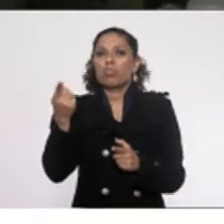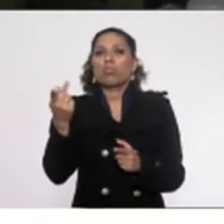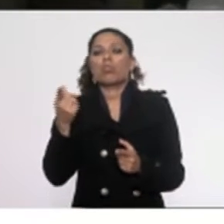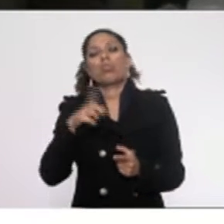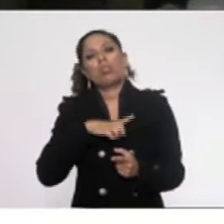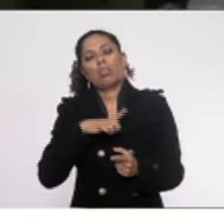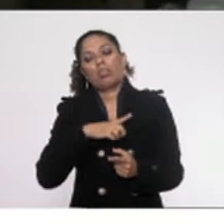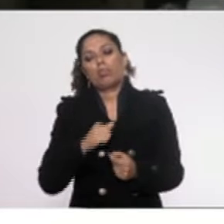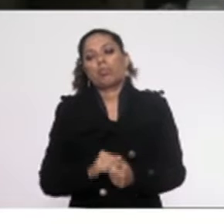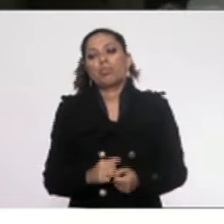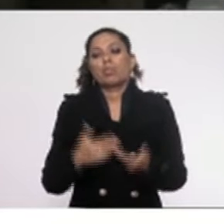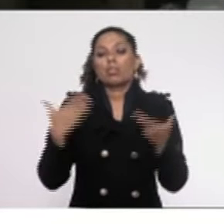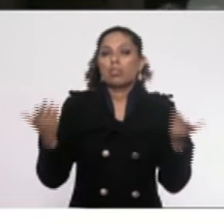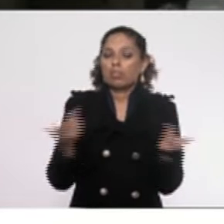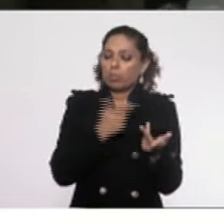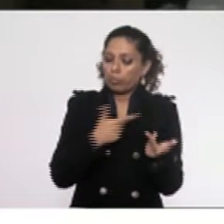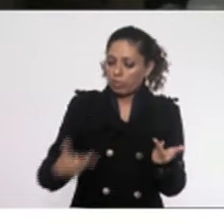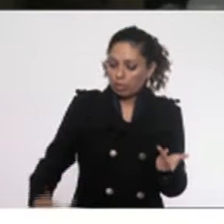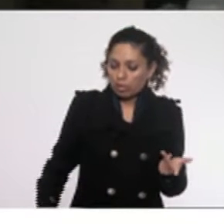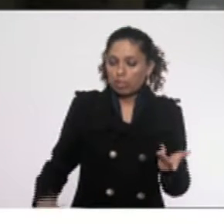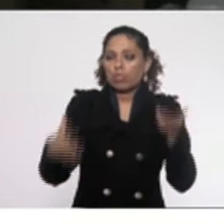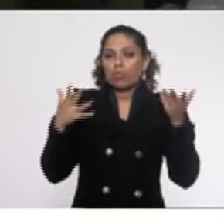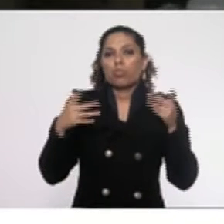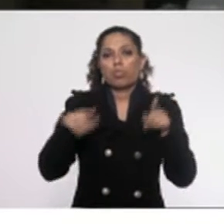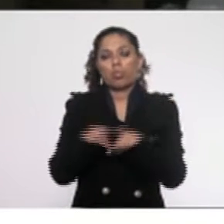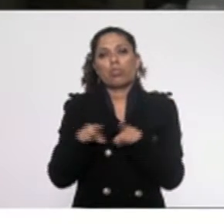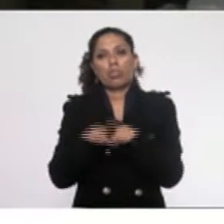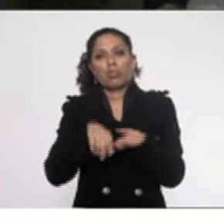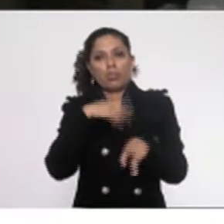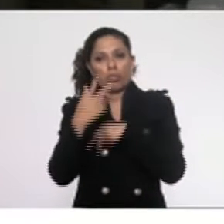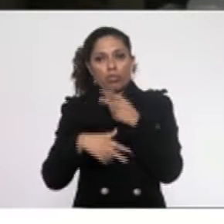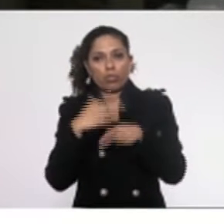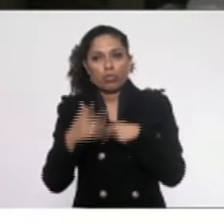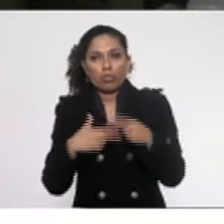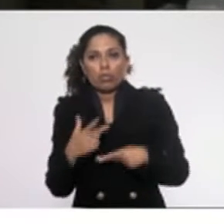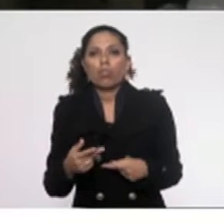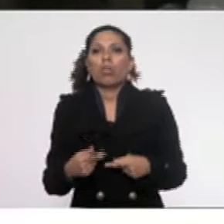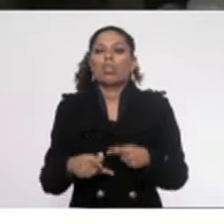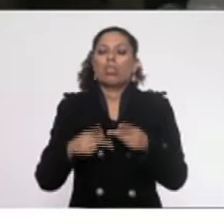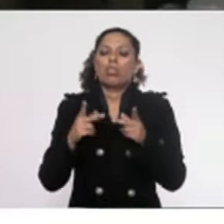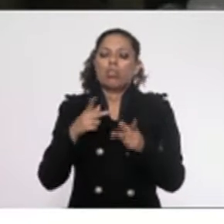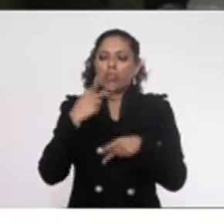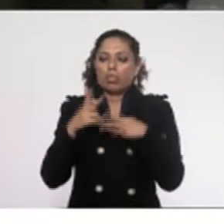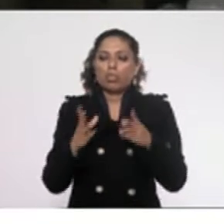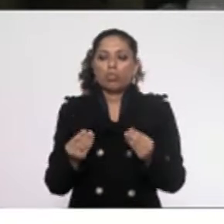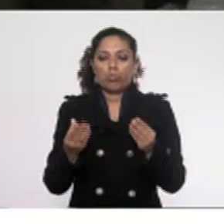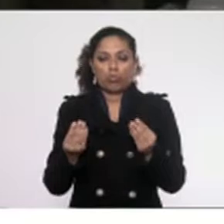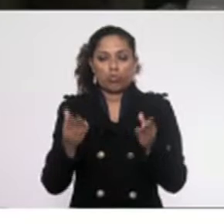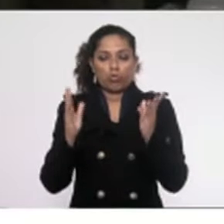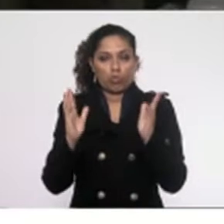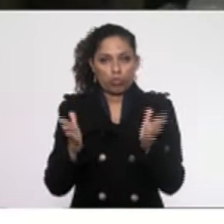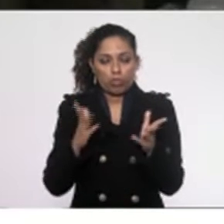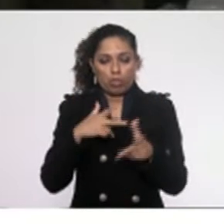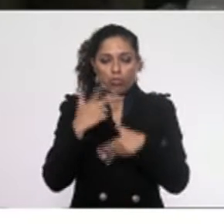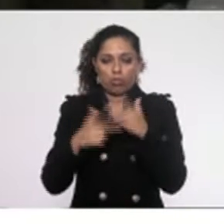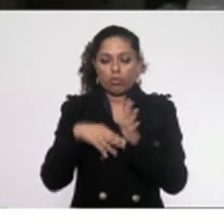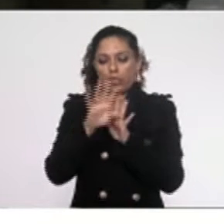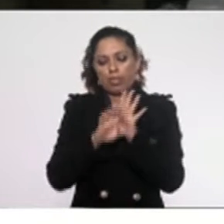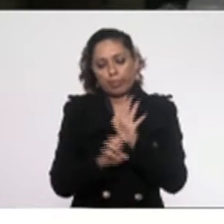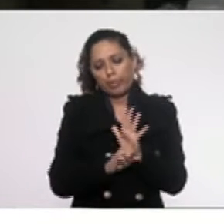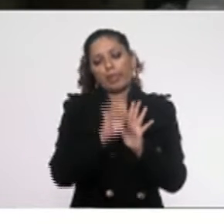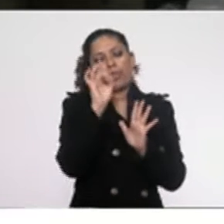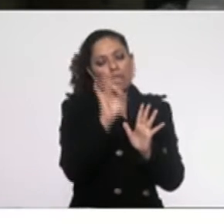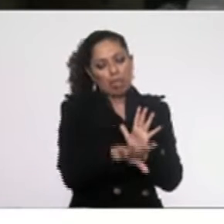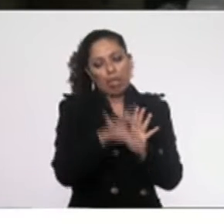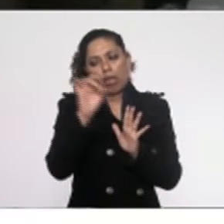Então, senhor presidente, eu queria também fazer esta defesa, e já tomei muito tempo, não vou defender emenda por